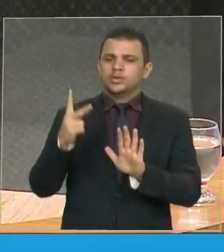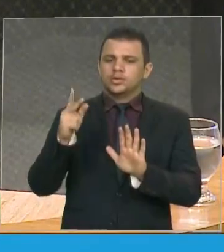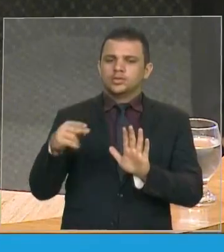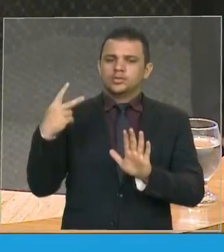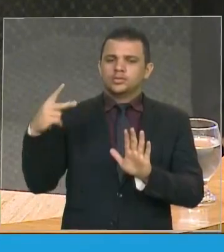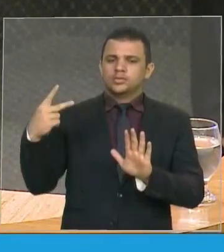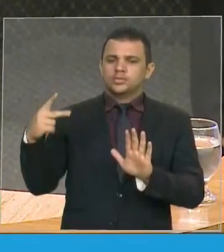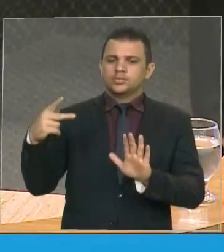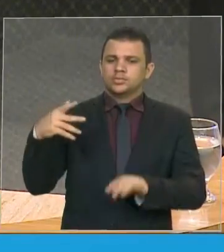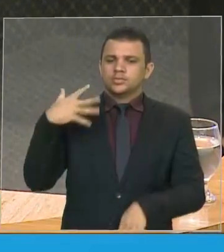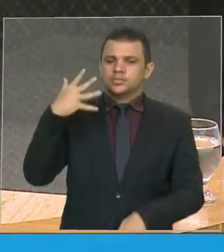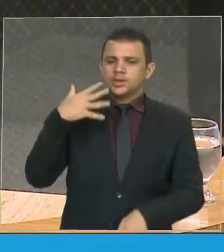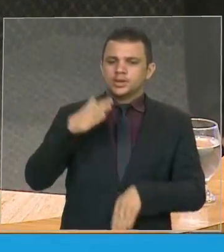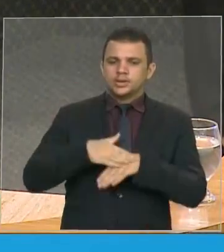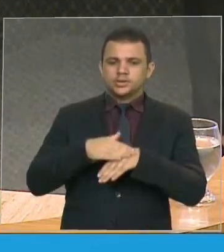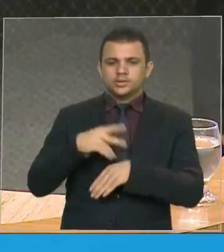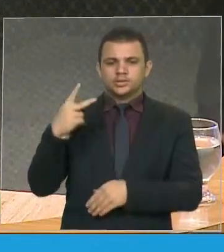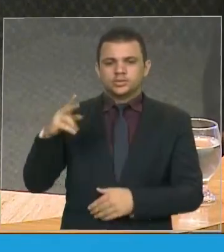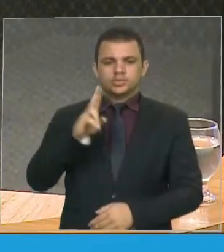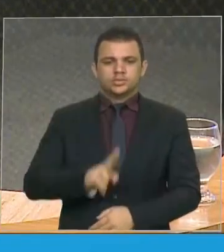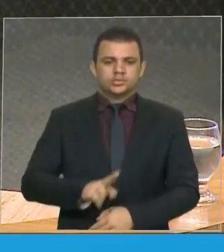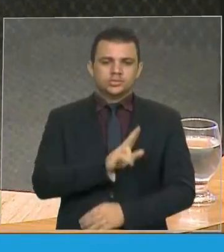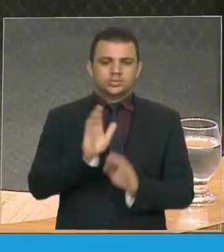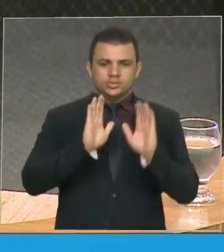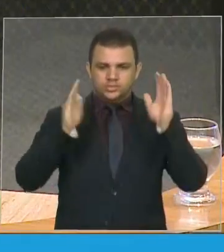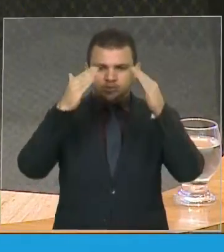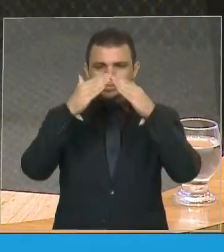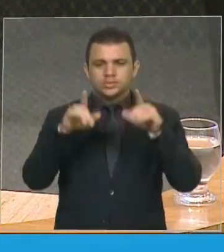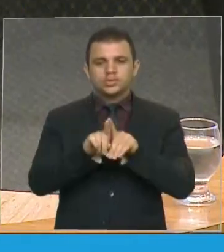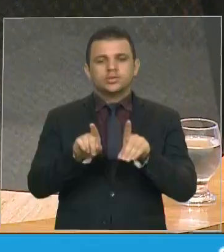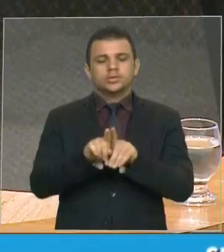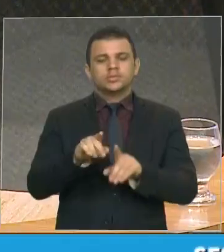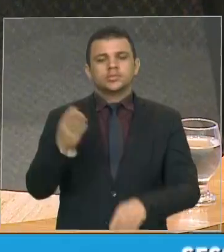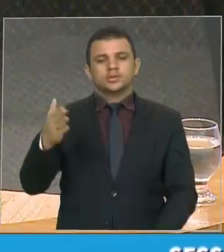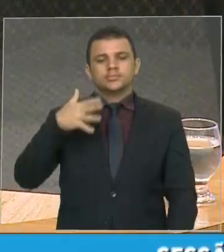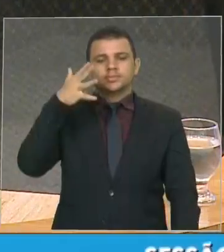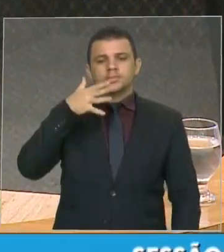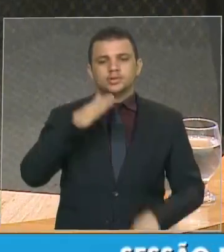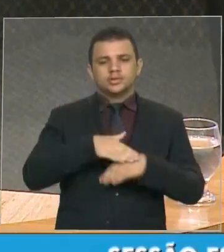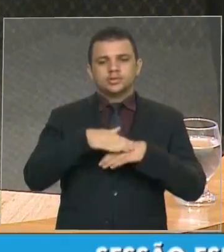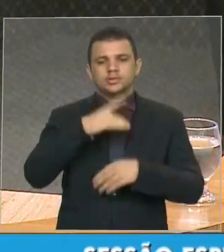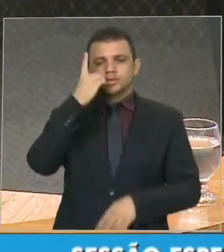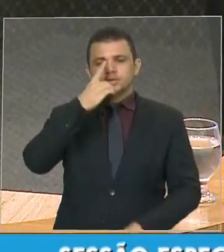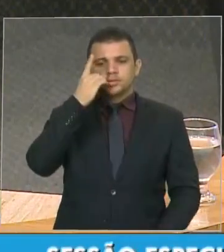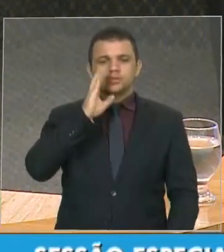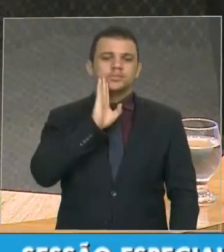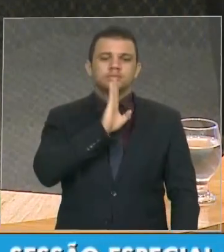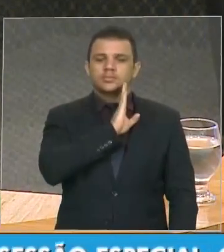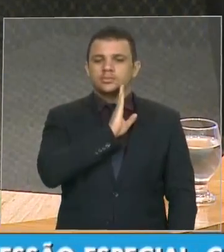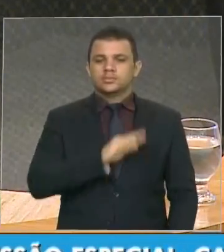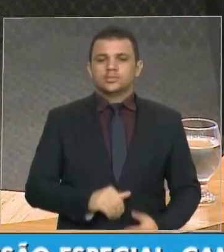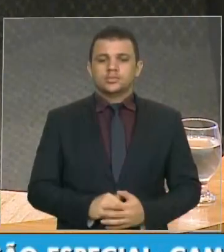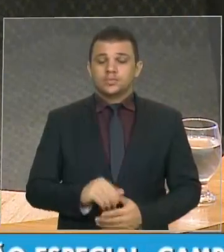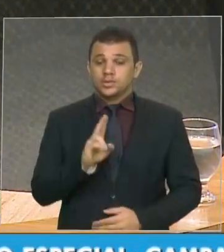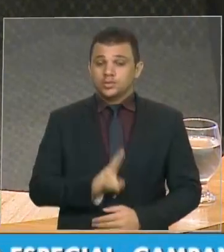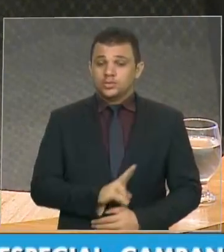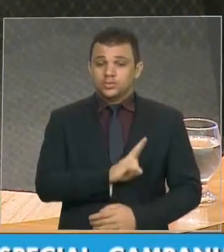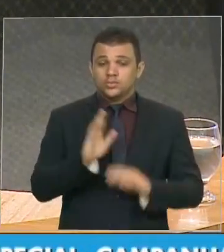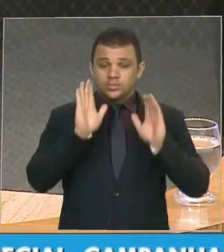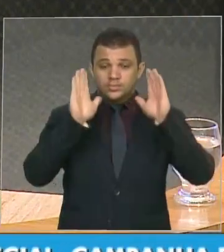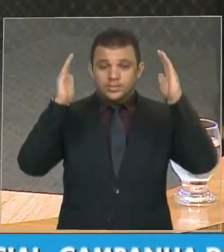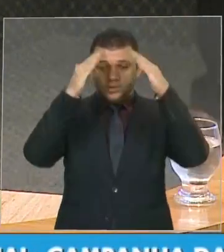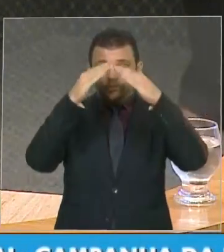do nosso arcebispo e da palavra também do deputado Bira do Pindaré. Quando o arcebispo fala